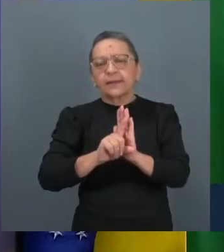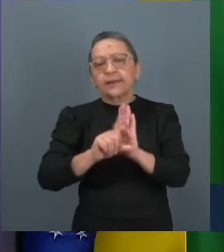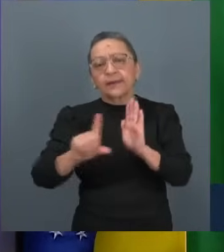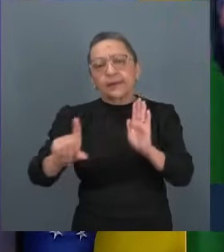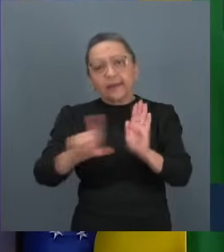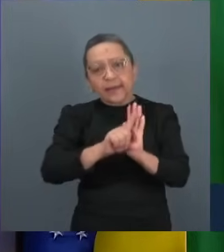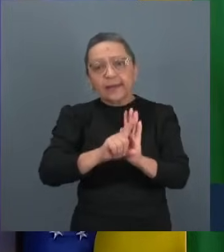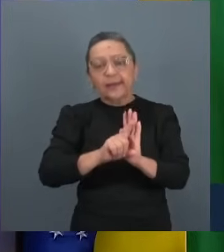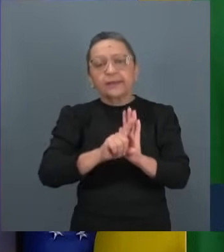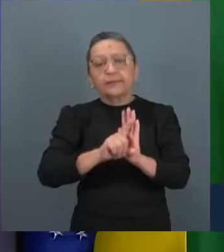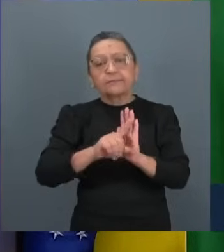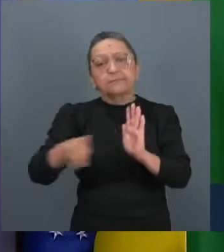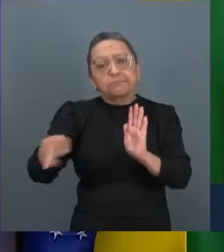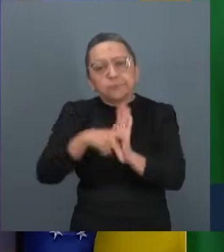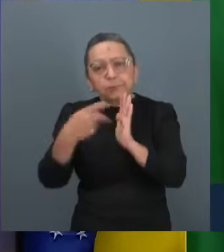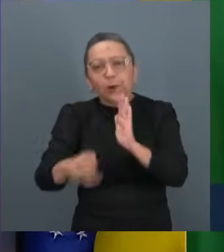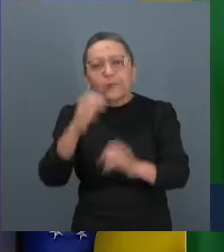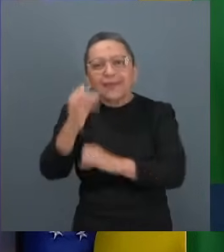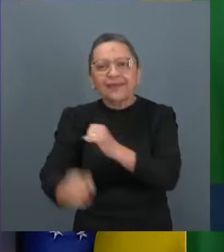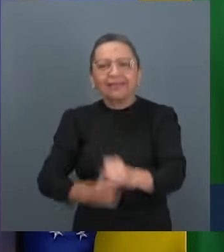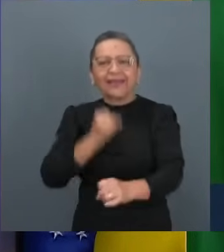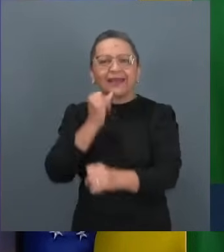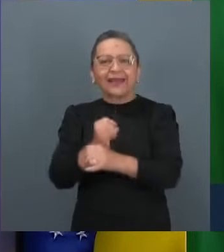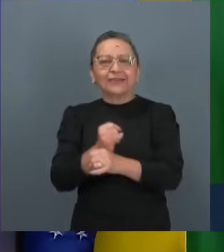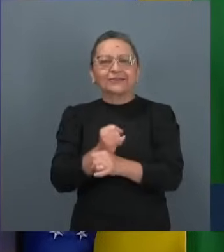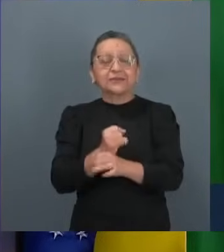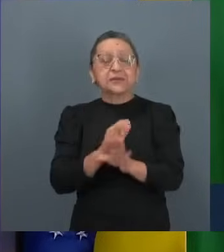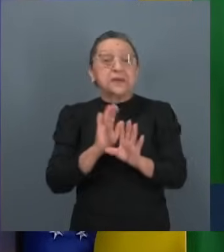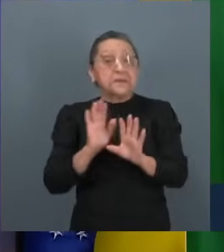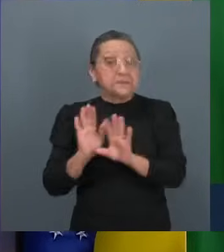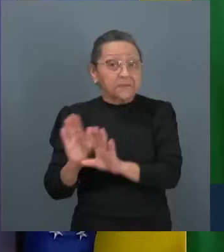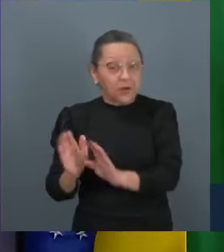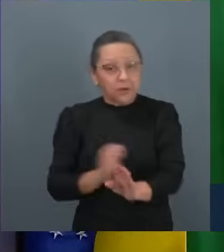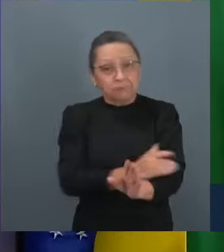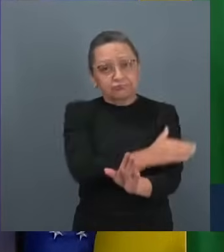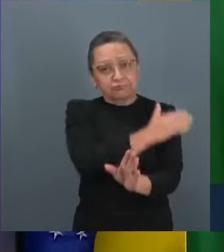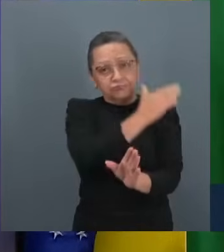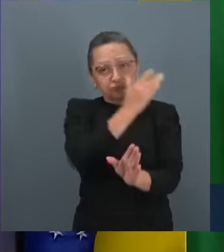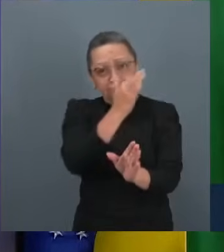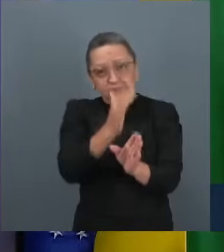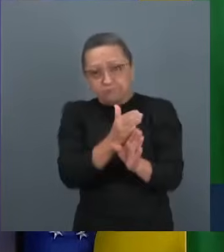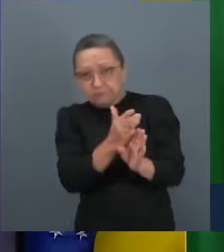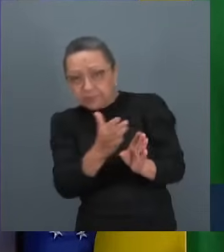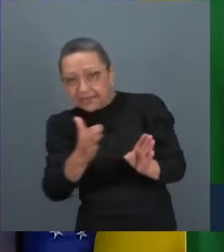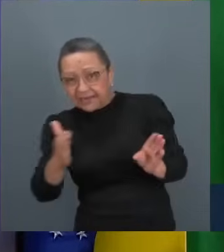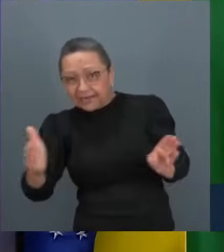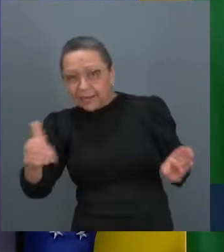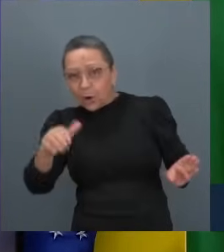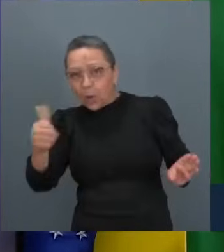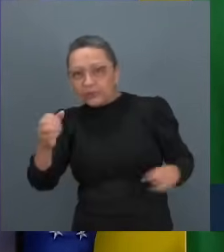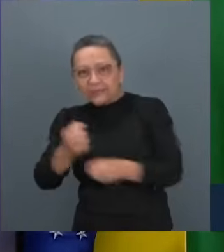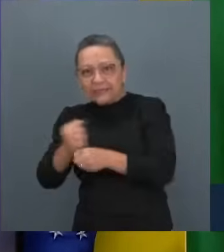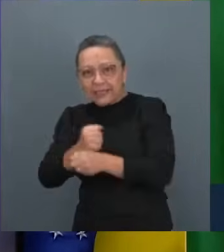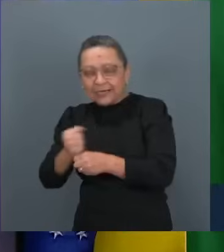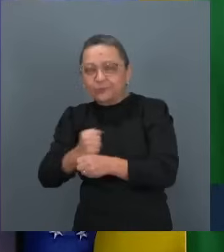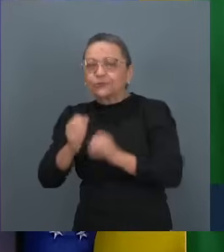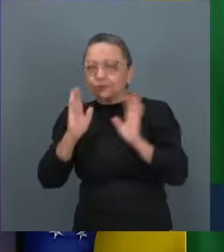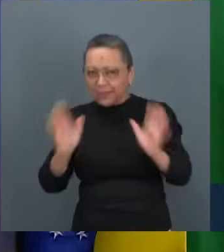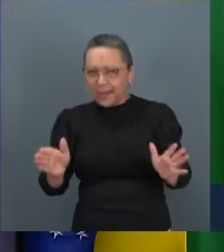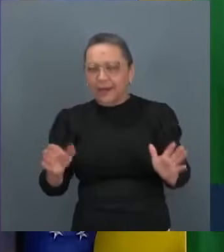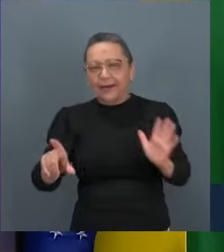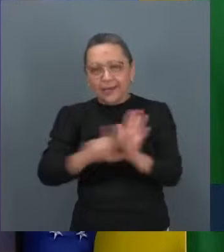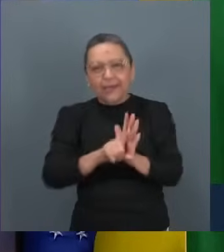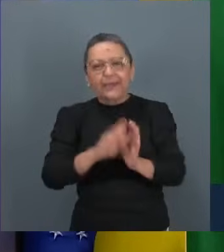da Internet. Mas agora, 11 anos depois, o STF, a Suprema Corte